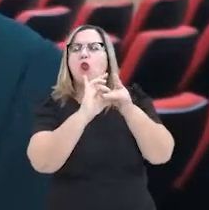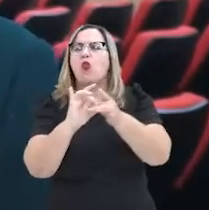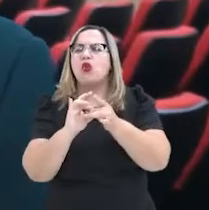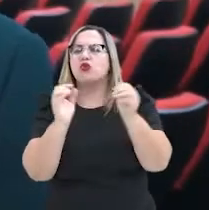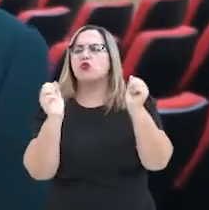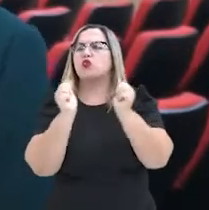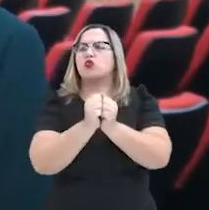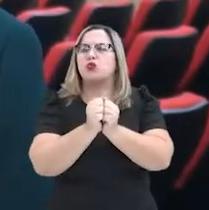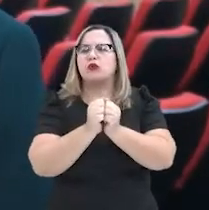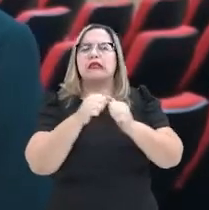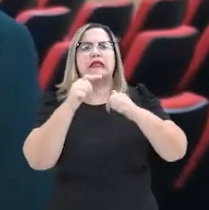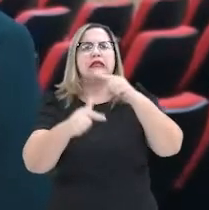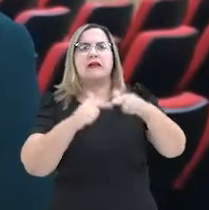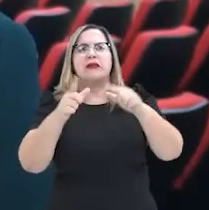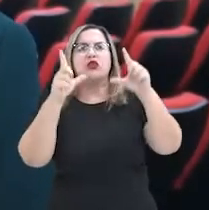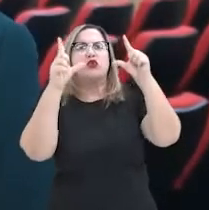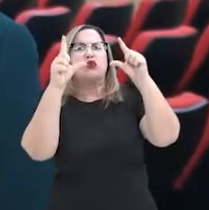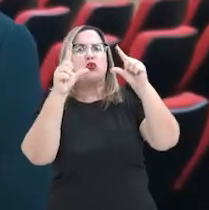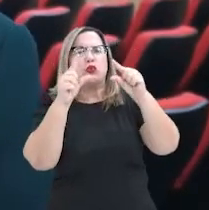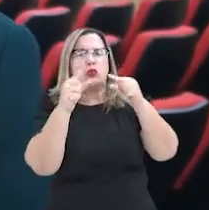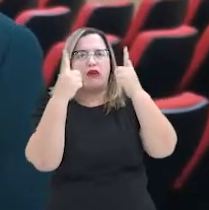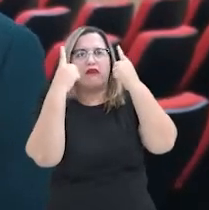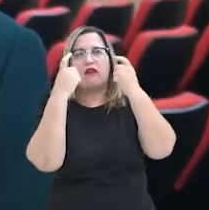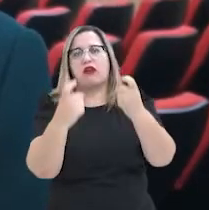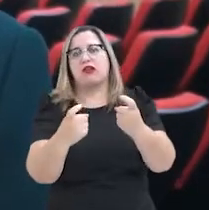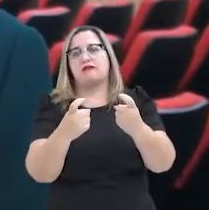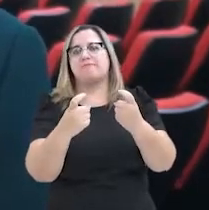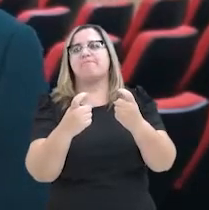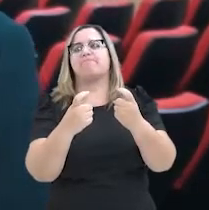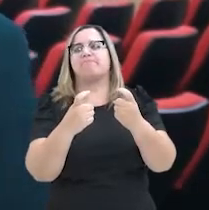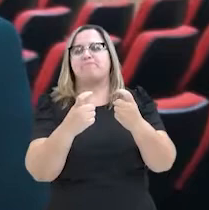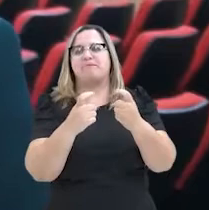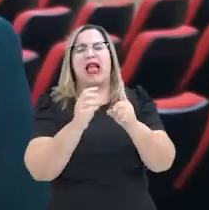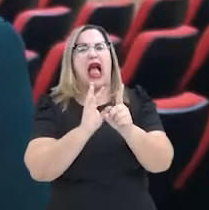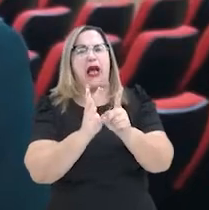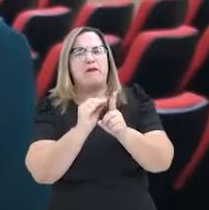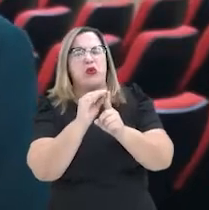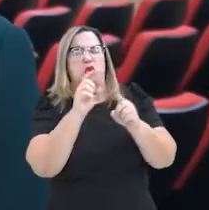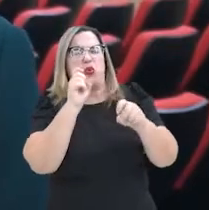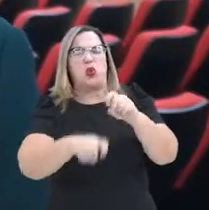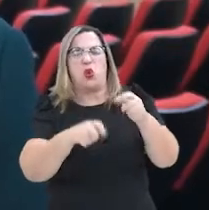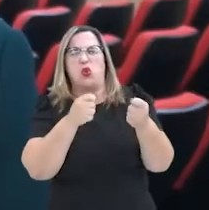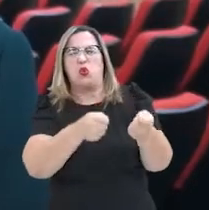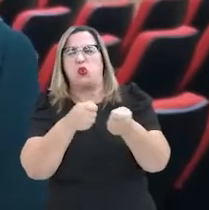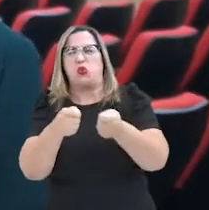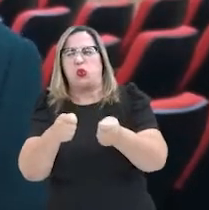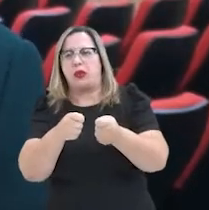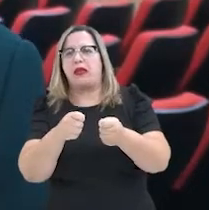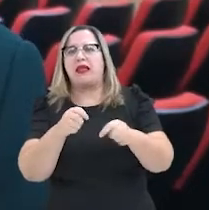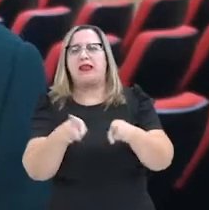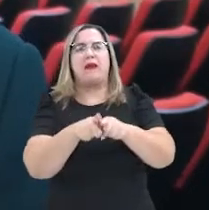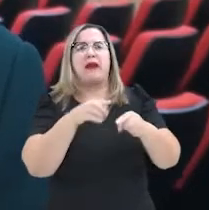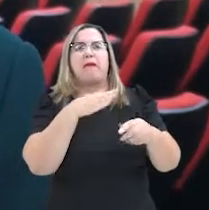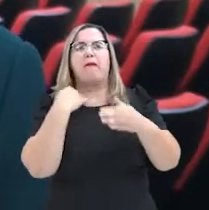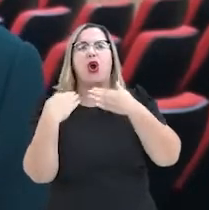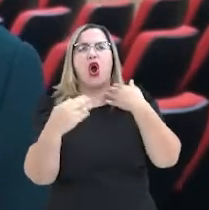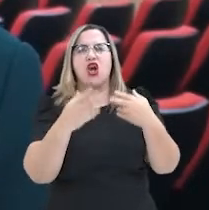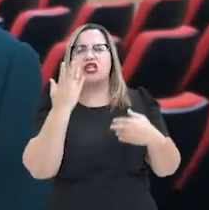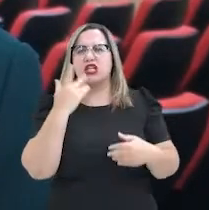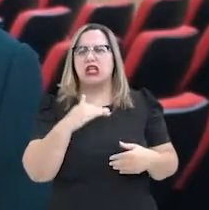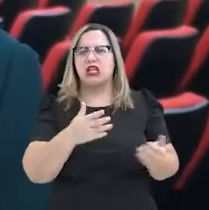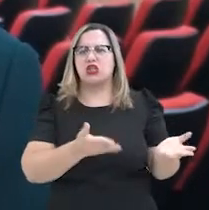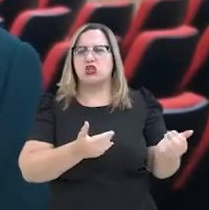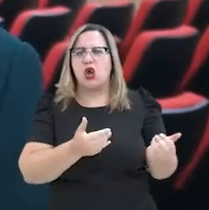estão juntas em prol de trabalhar e reduzir esses números que são gravíssimos né? Tanto de abuso sexual, de morte de